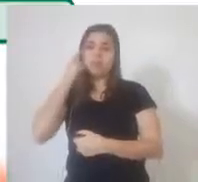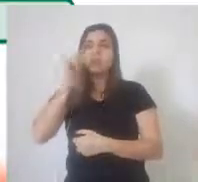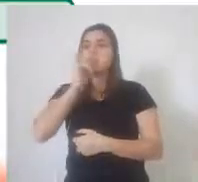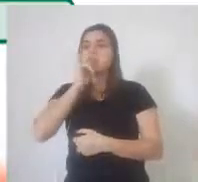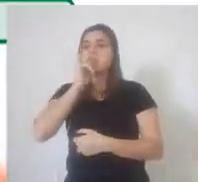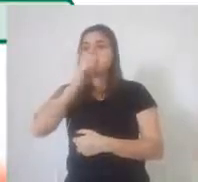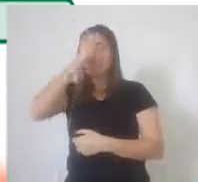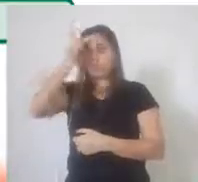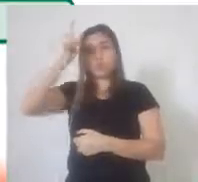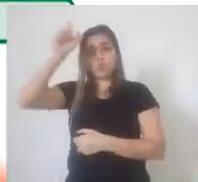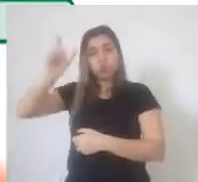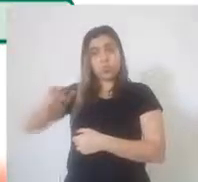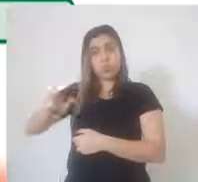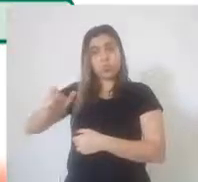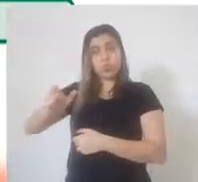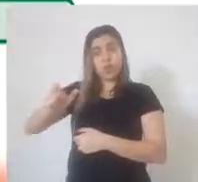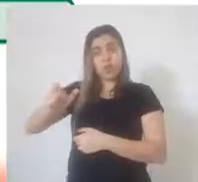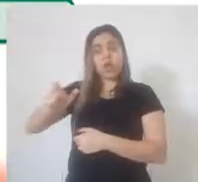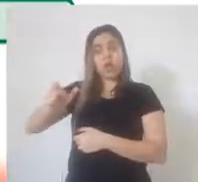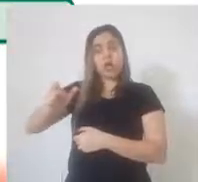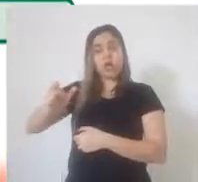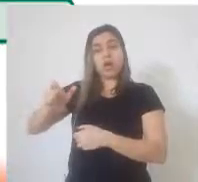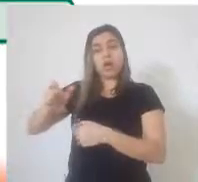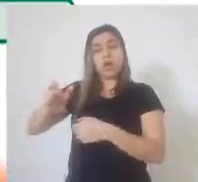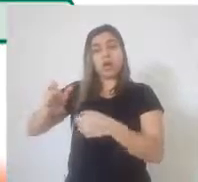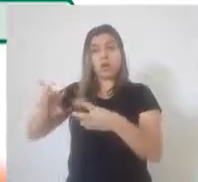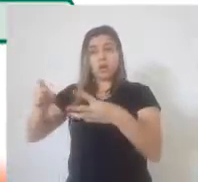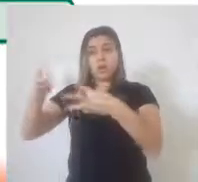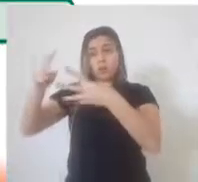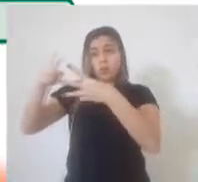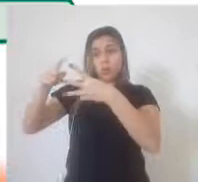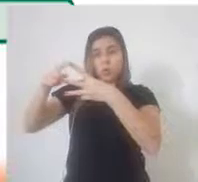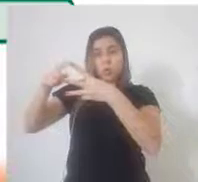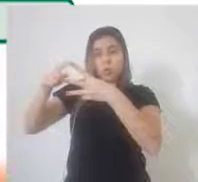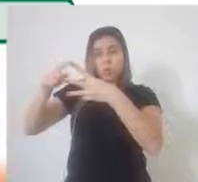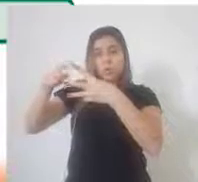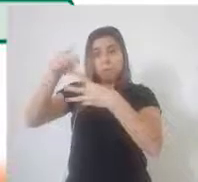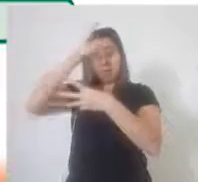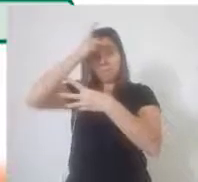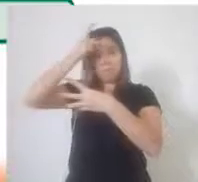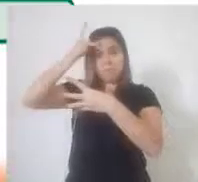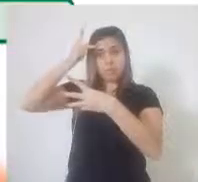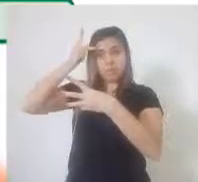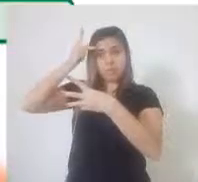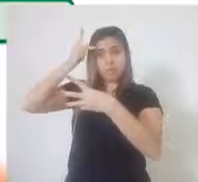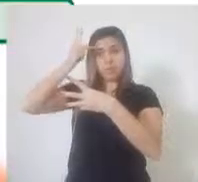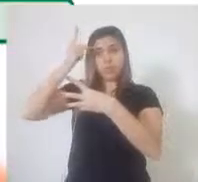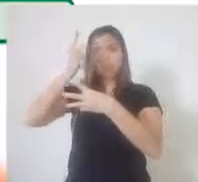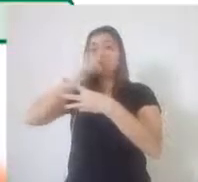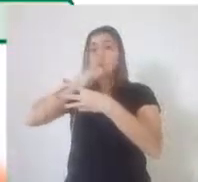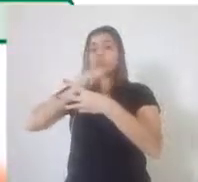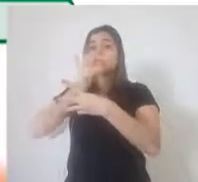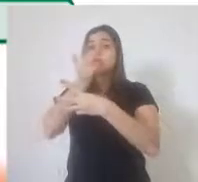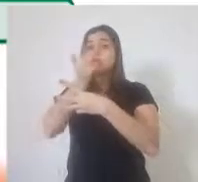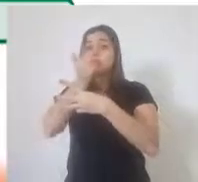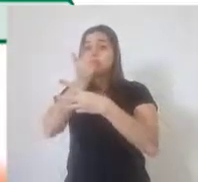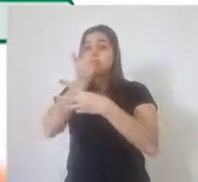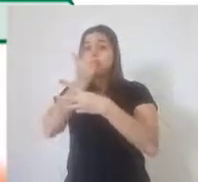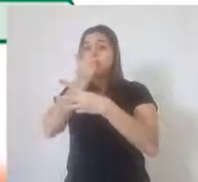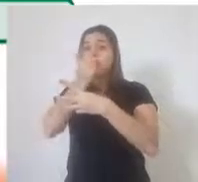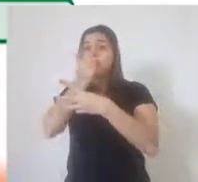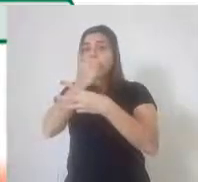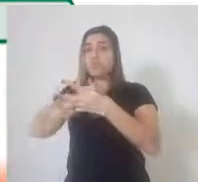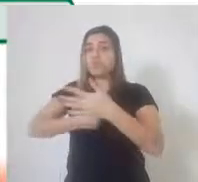quilos de um adolescente, né? Então, um único indivíduo aqui conseguindo